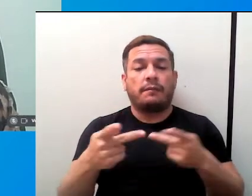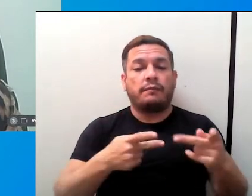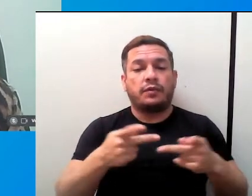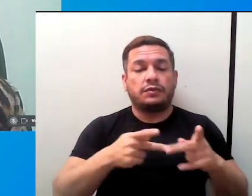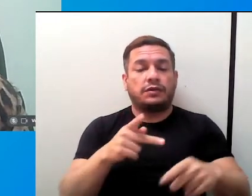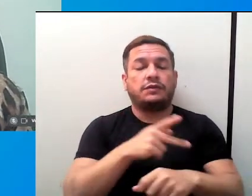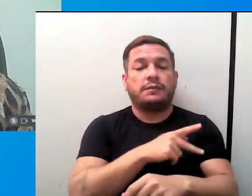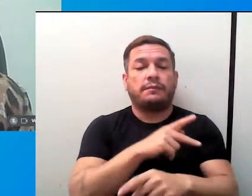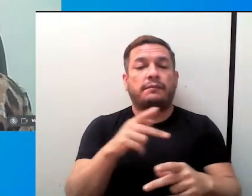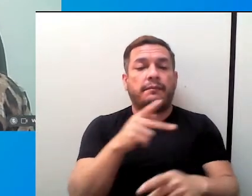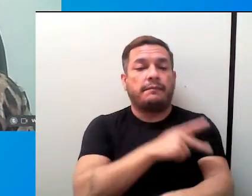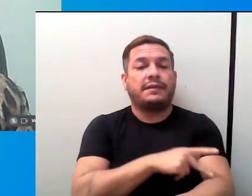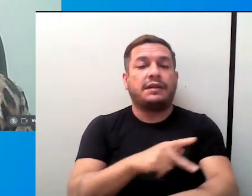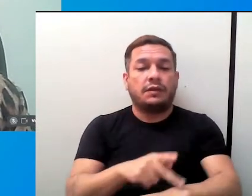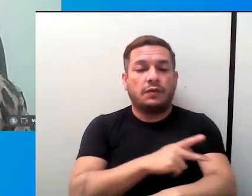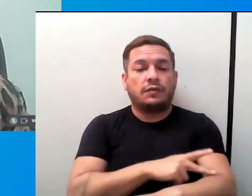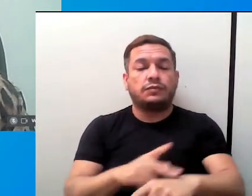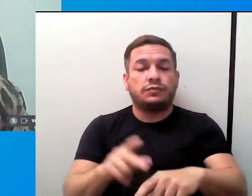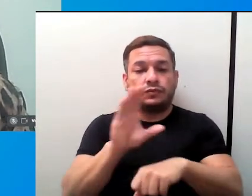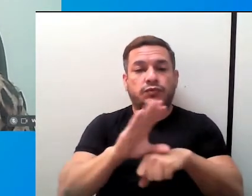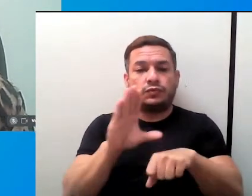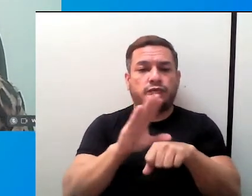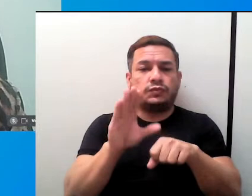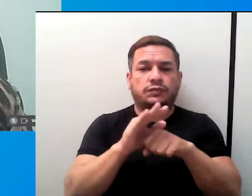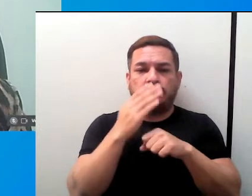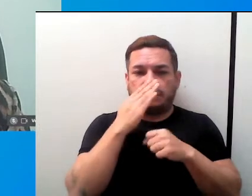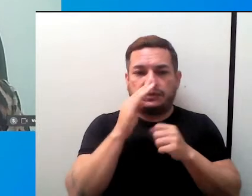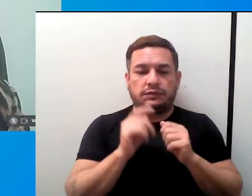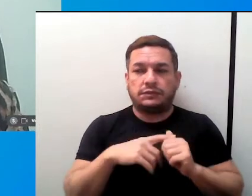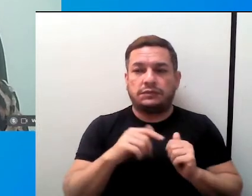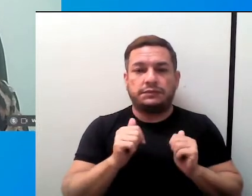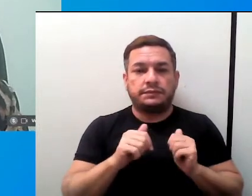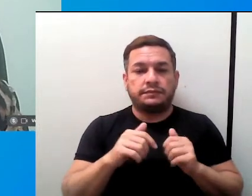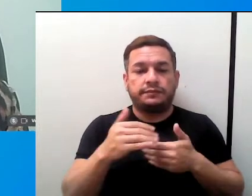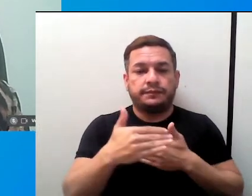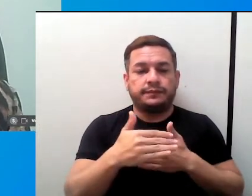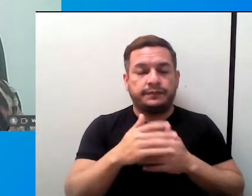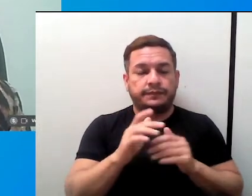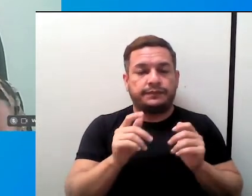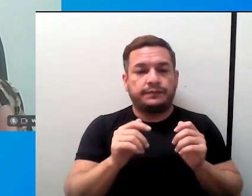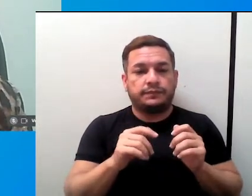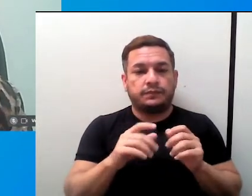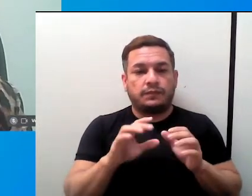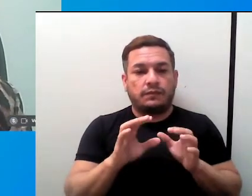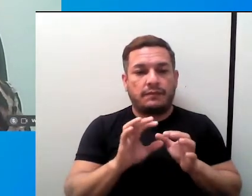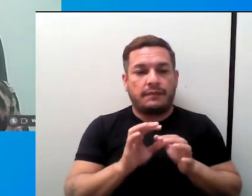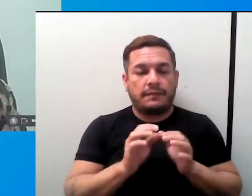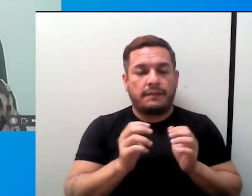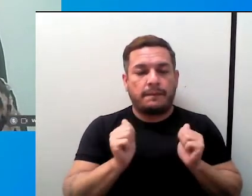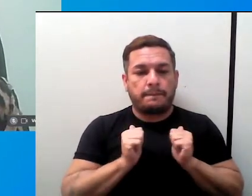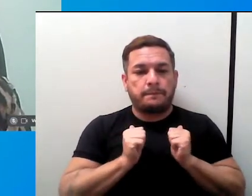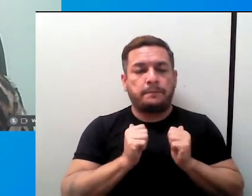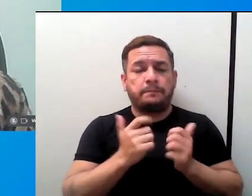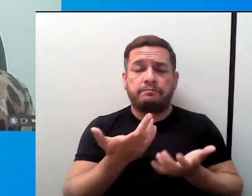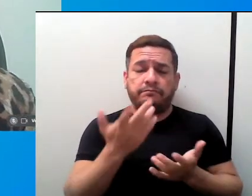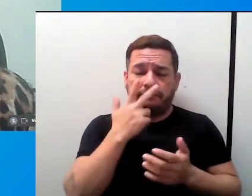curso muito fechado numa caixinha que se chama matriz curricular ou grade curricular,